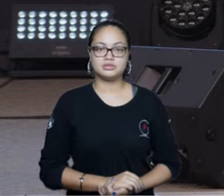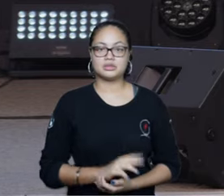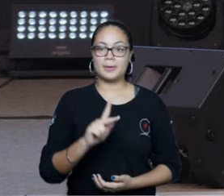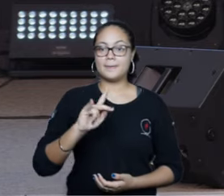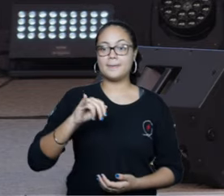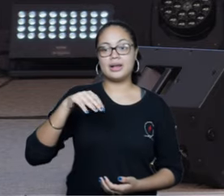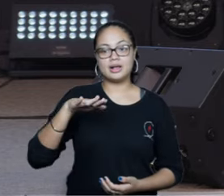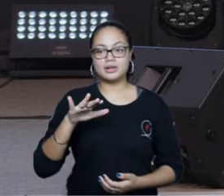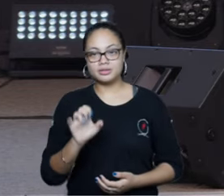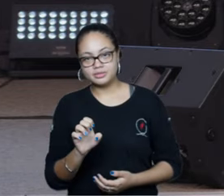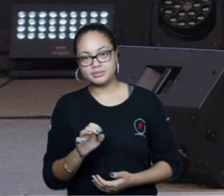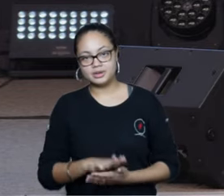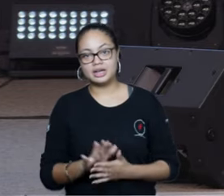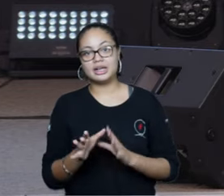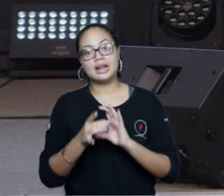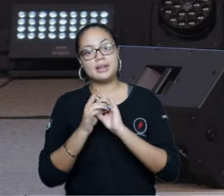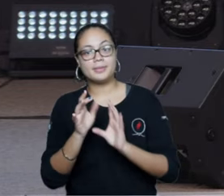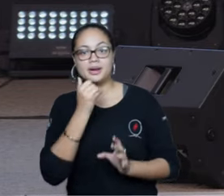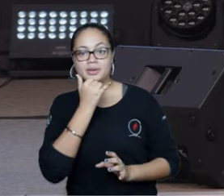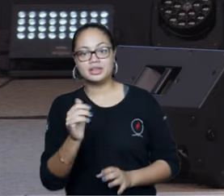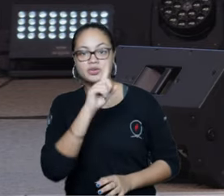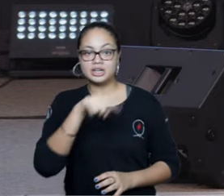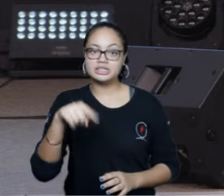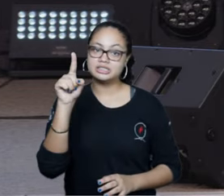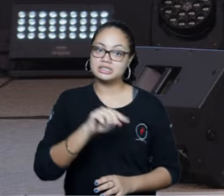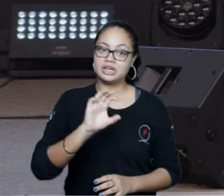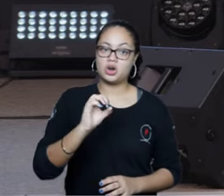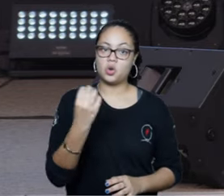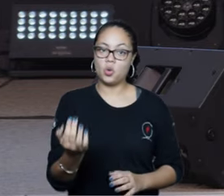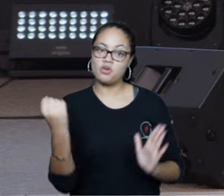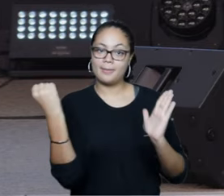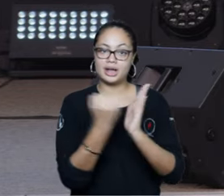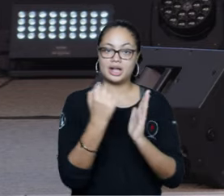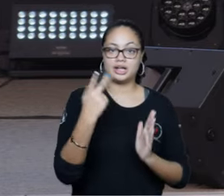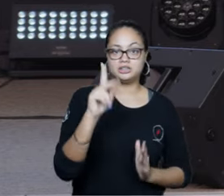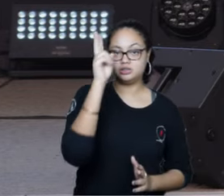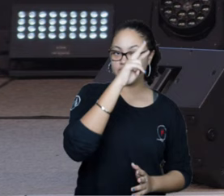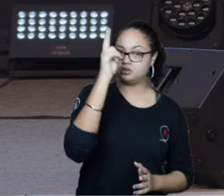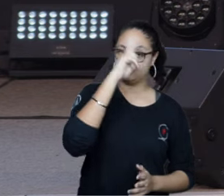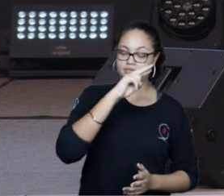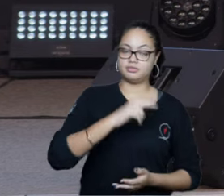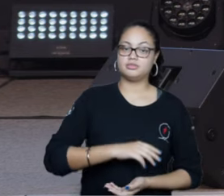pai ou mãe ou você libera perdão e cancela isso vai marcar tua trajetória